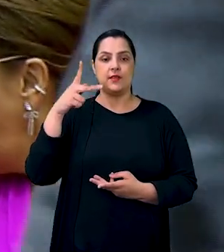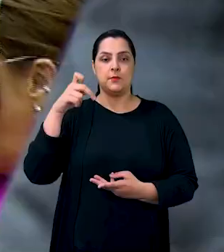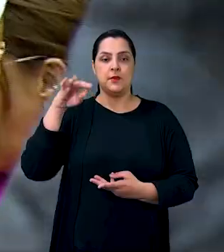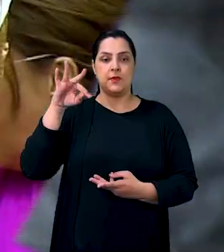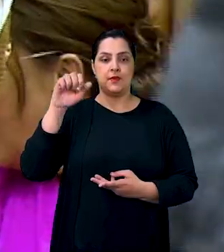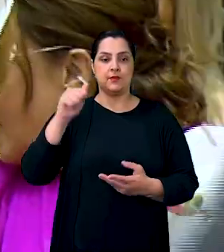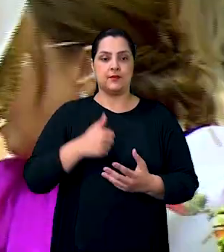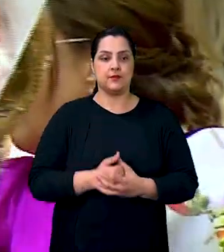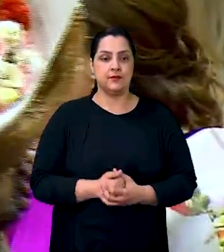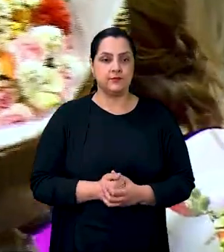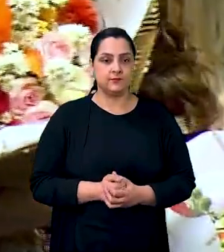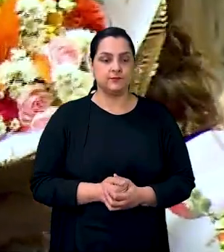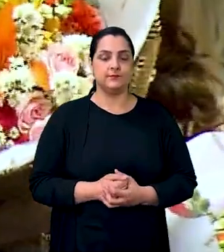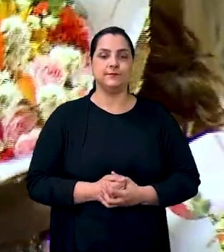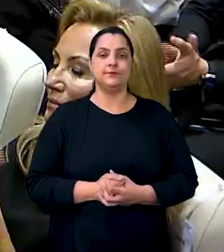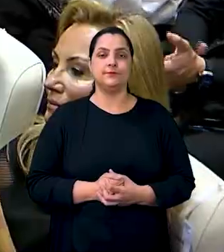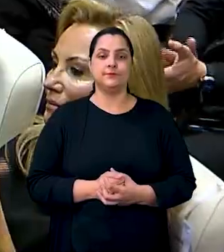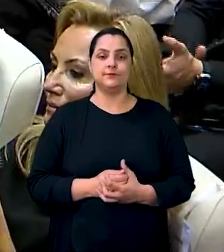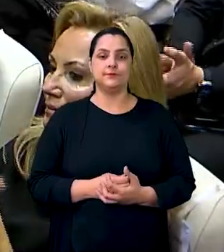Pimenta.